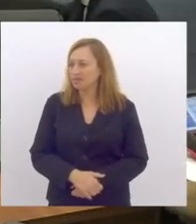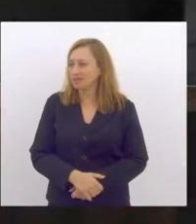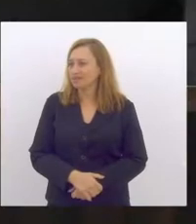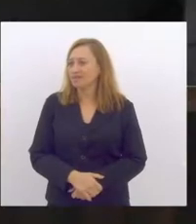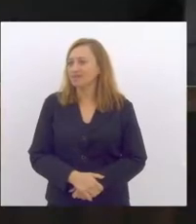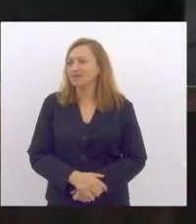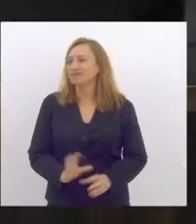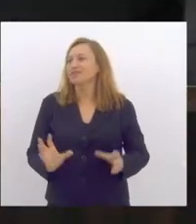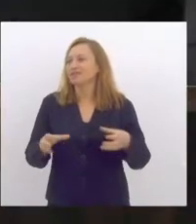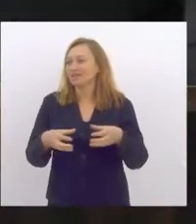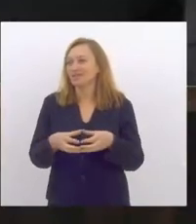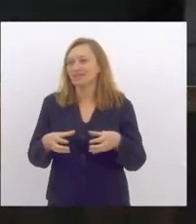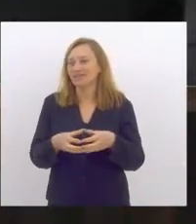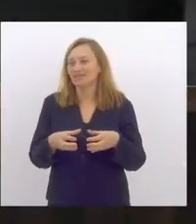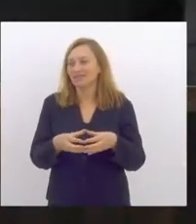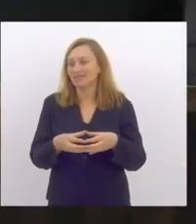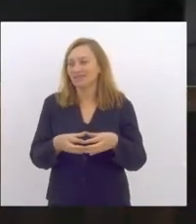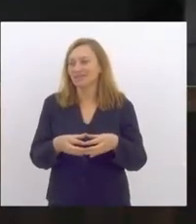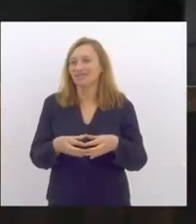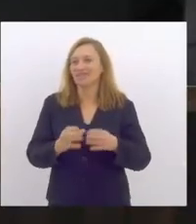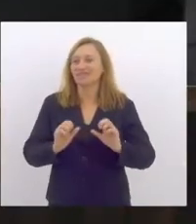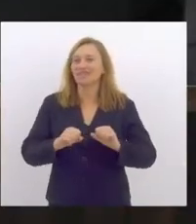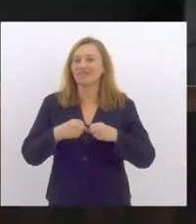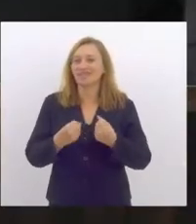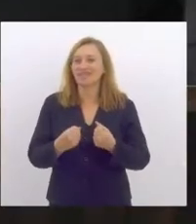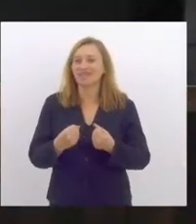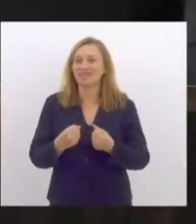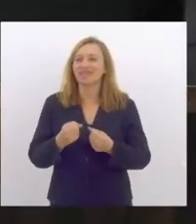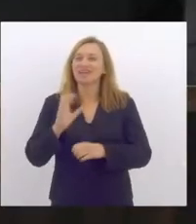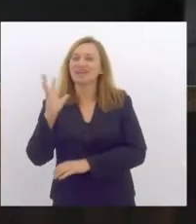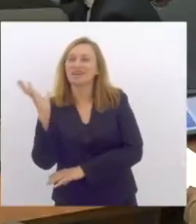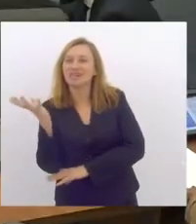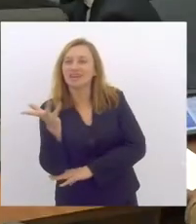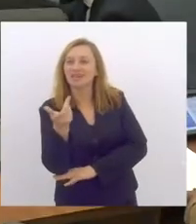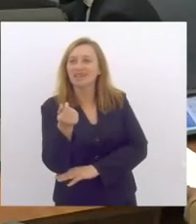Pela Comissão de Defesa do Meio Ambiente, deputado Flávio Serafim.